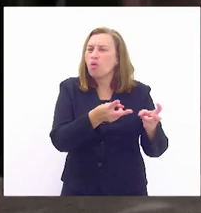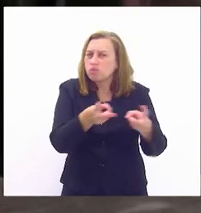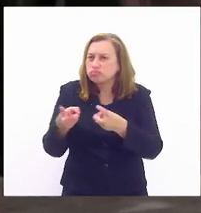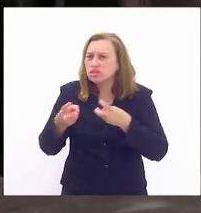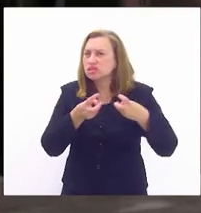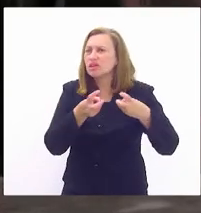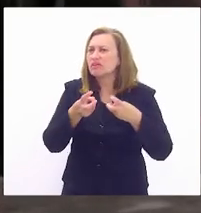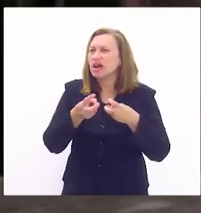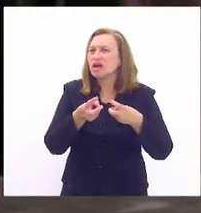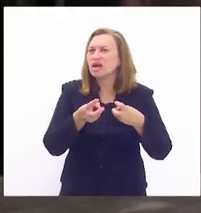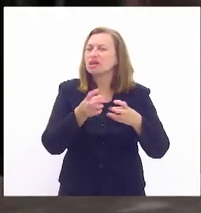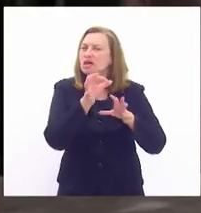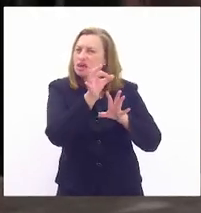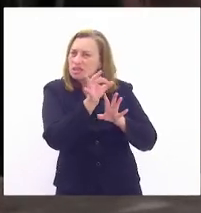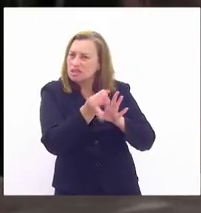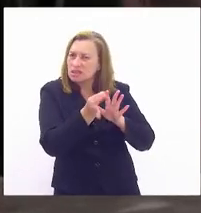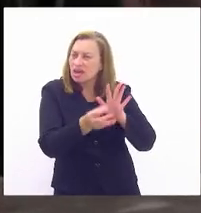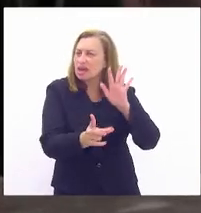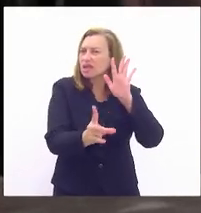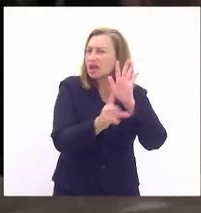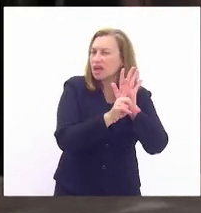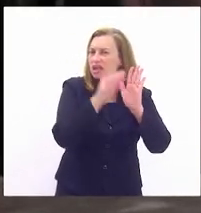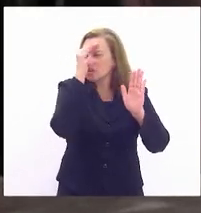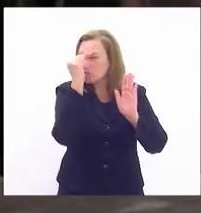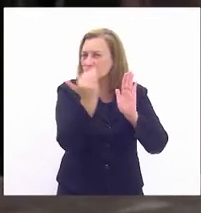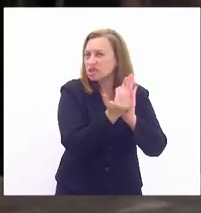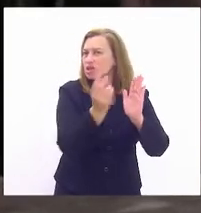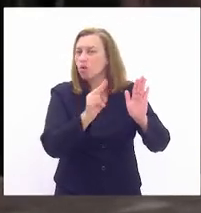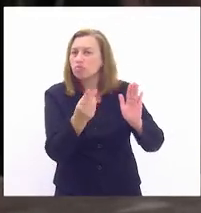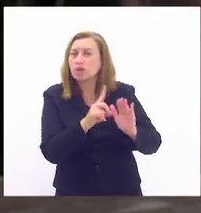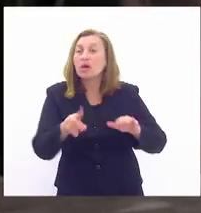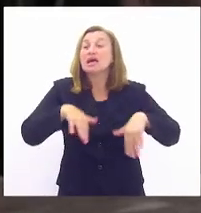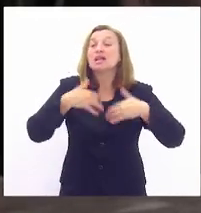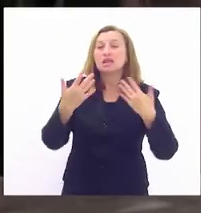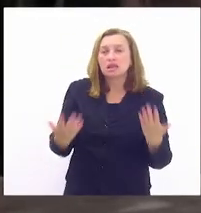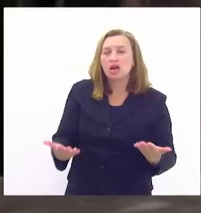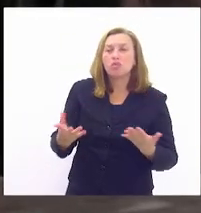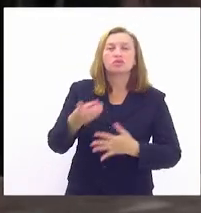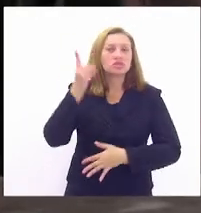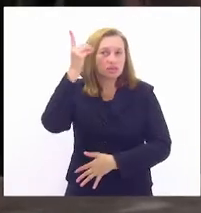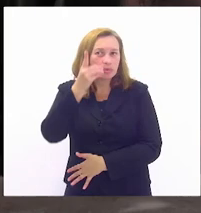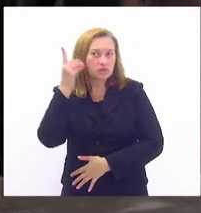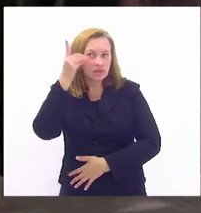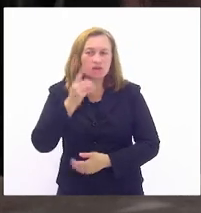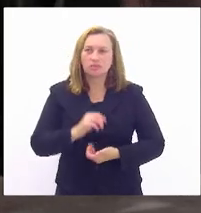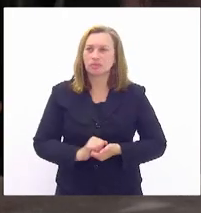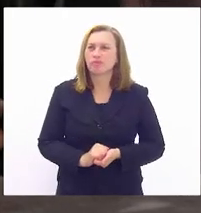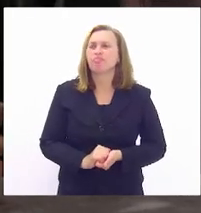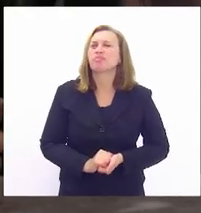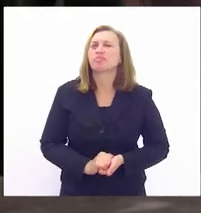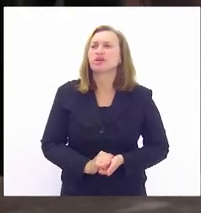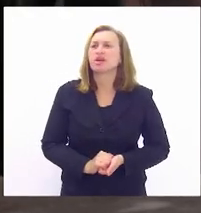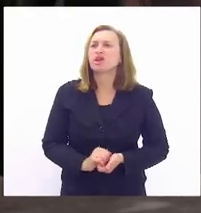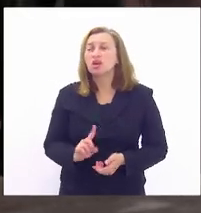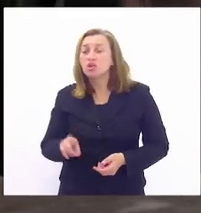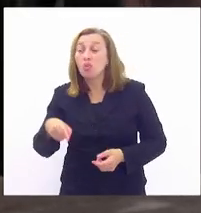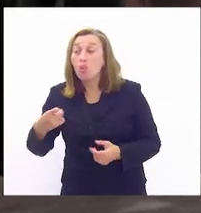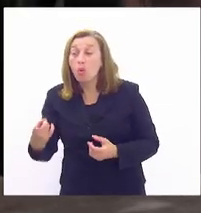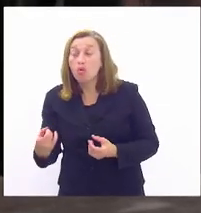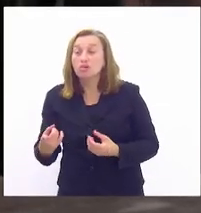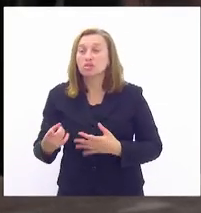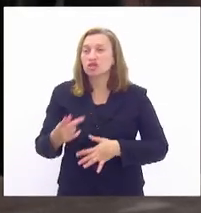os padrões, se a legislação está sendo cumprida. Então, nisso, deputado, e demais